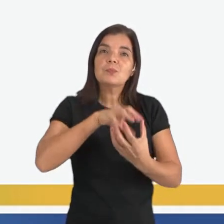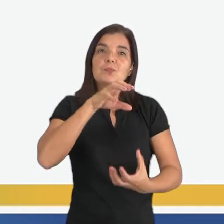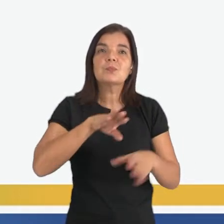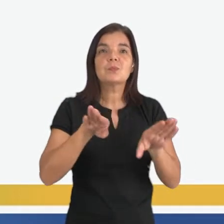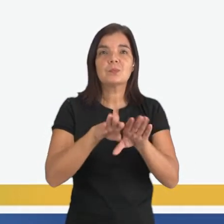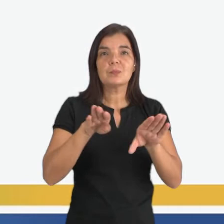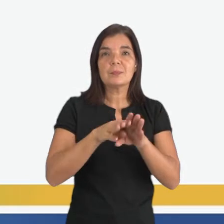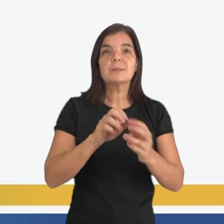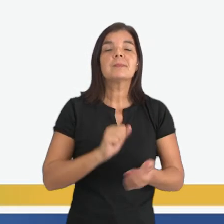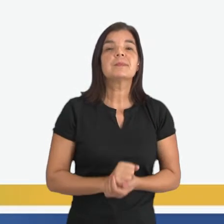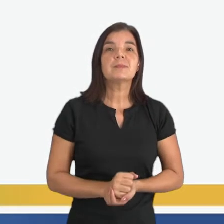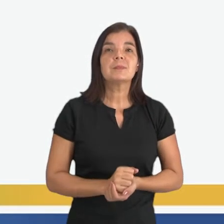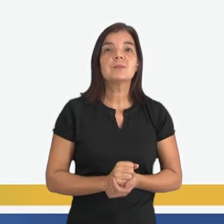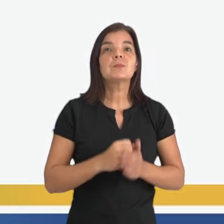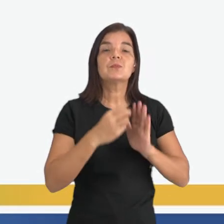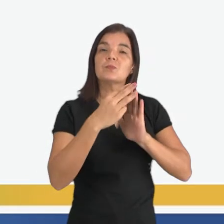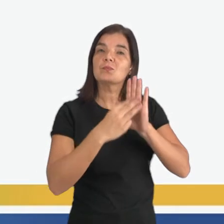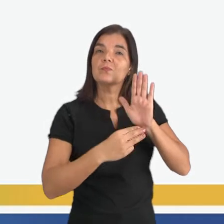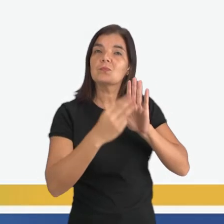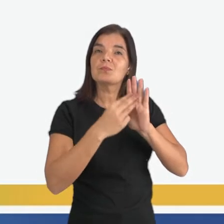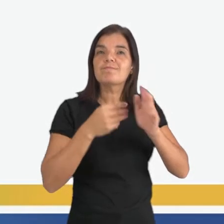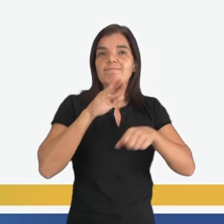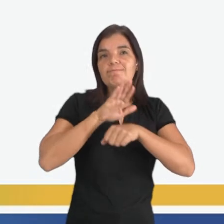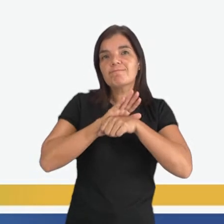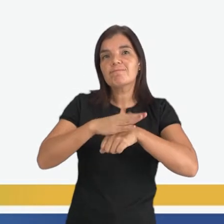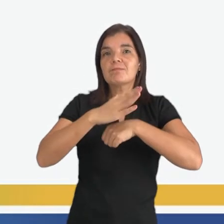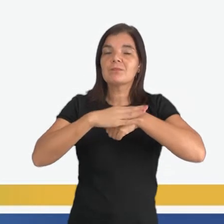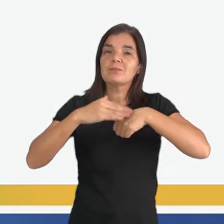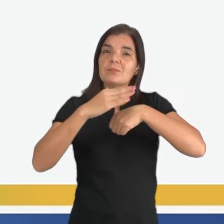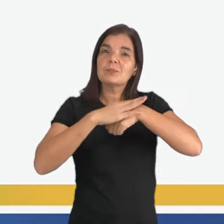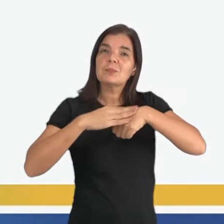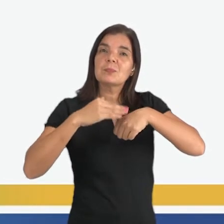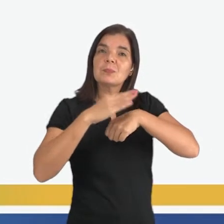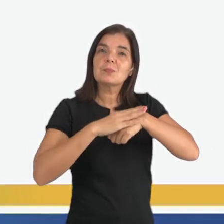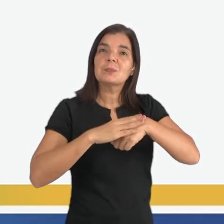de vida lá, né? Nas tradições, métodos